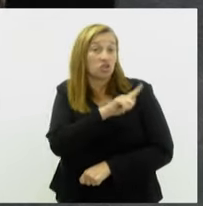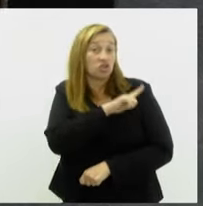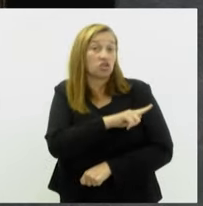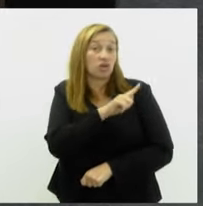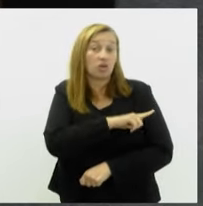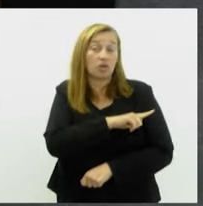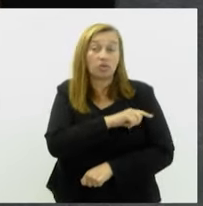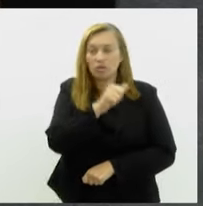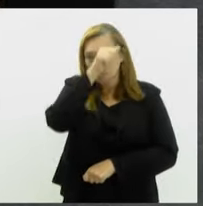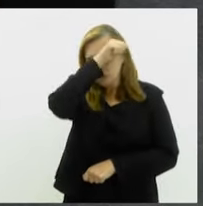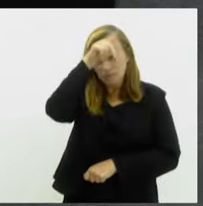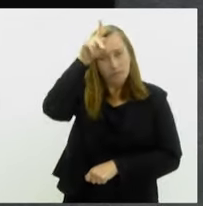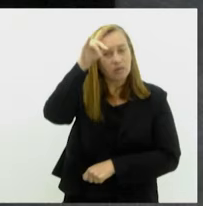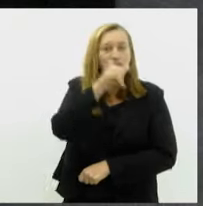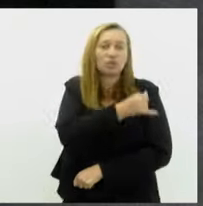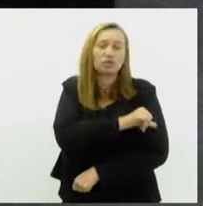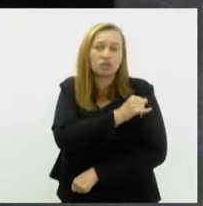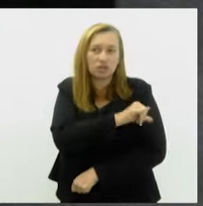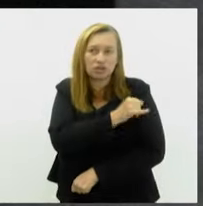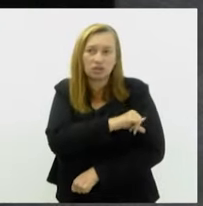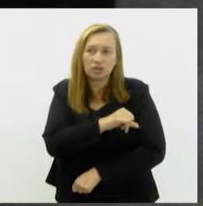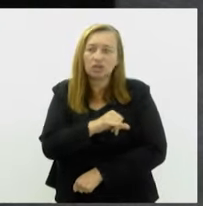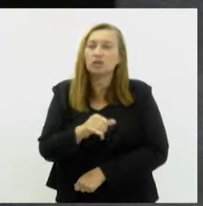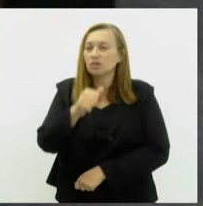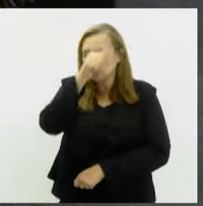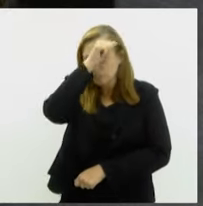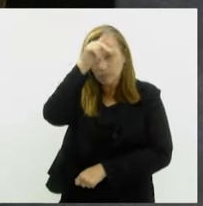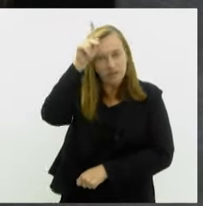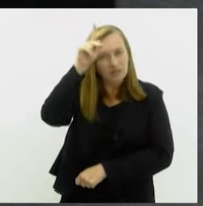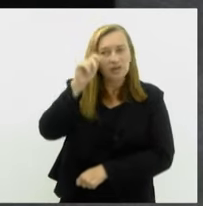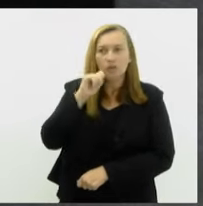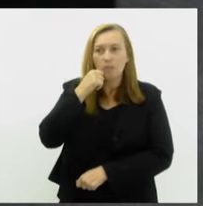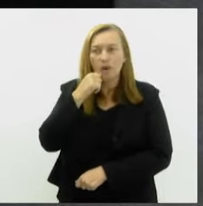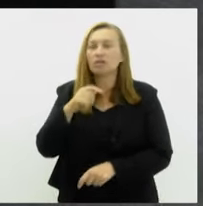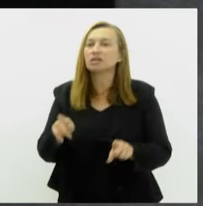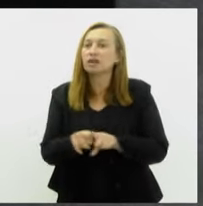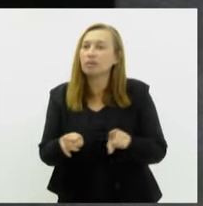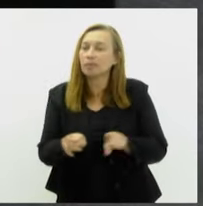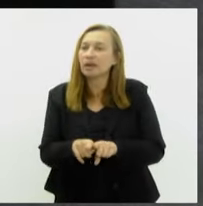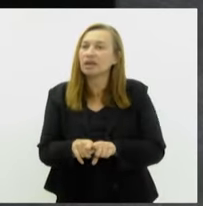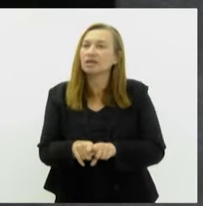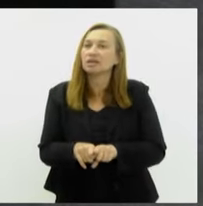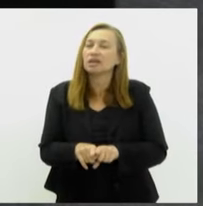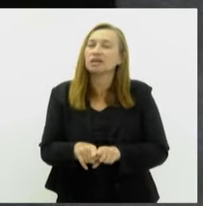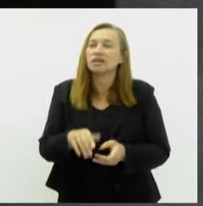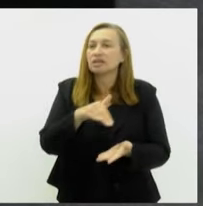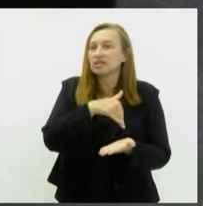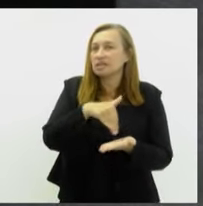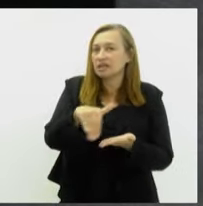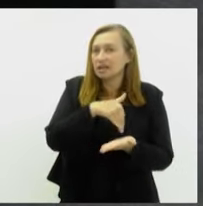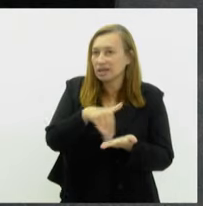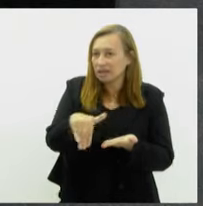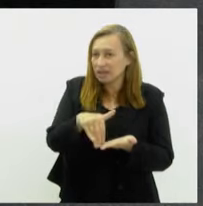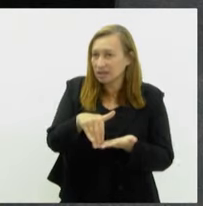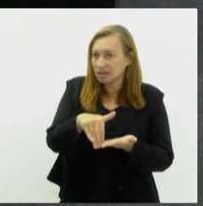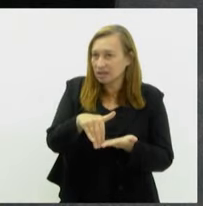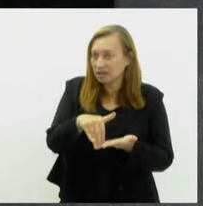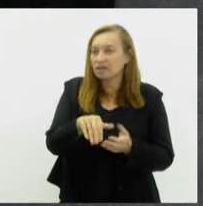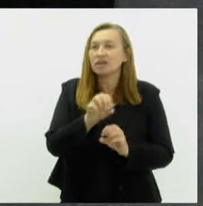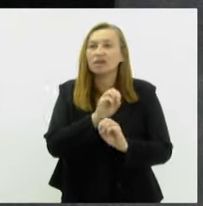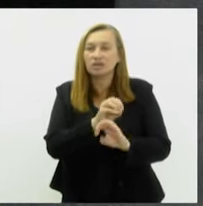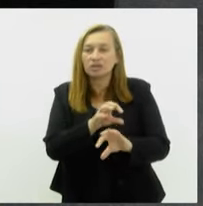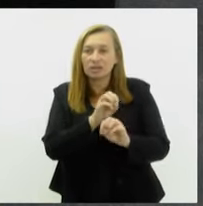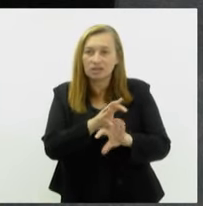municipal do Rio de Janeiro, tanto do seu prefeito quanto do secretário de